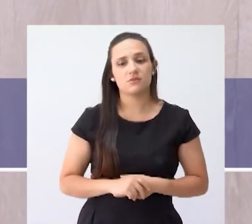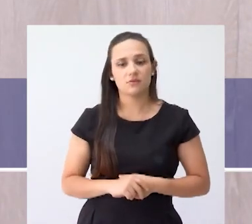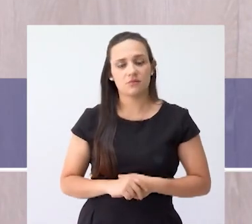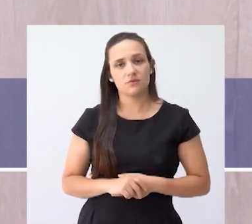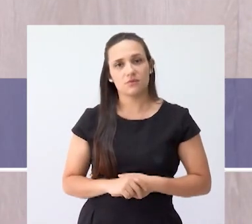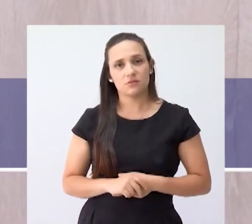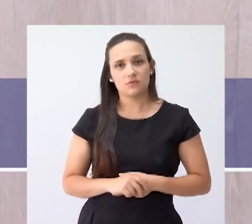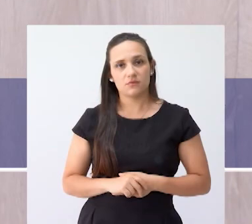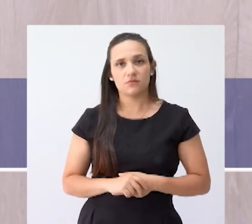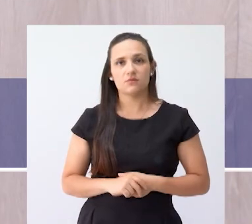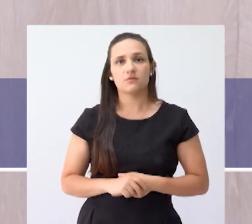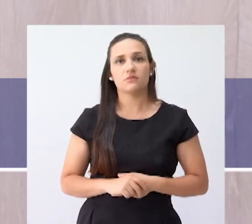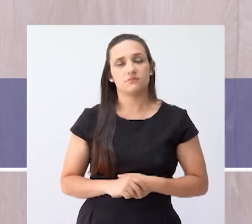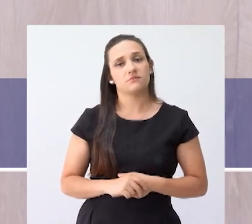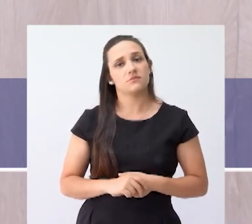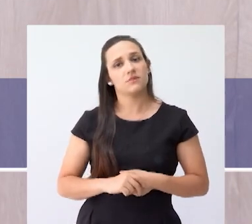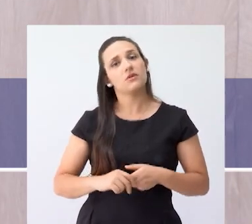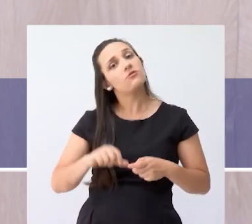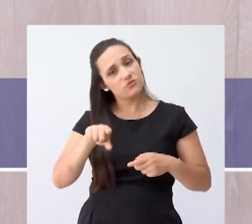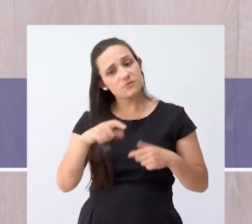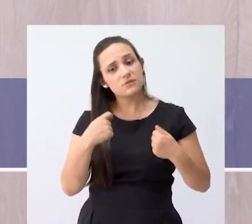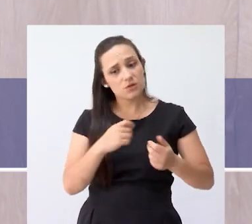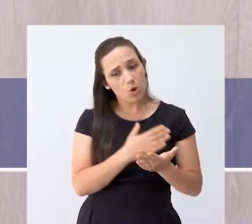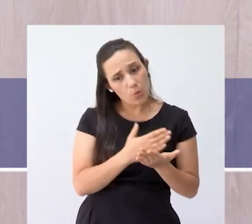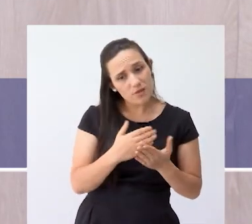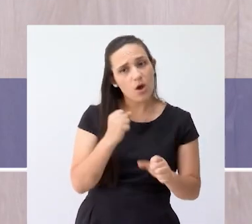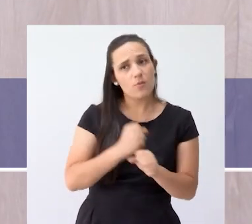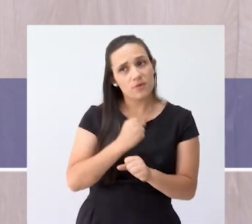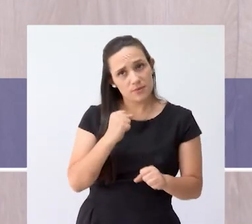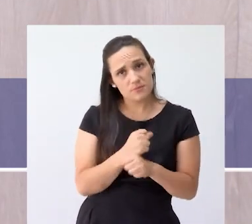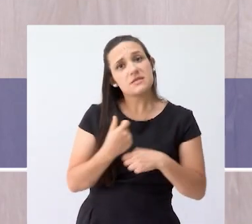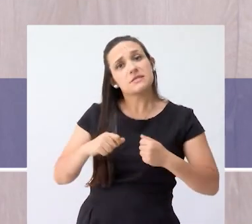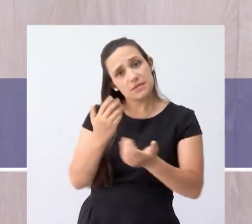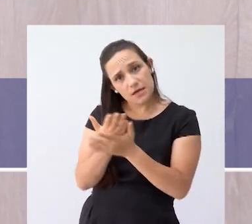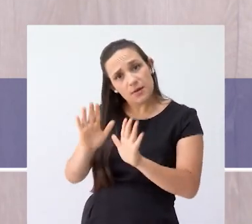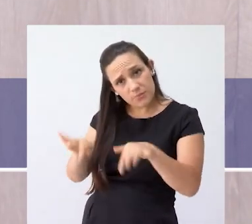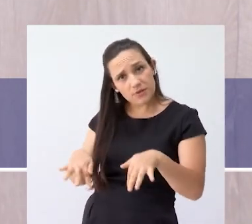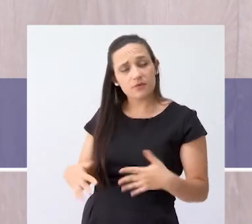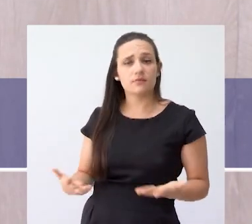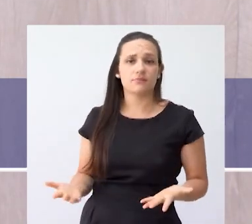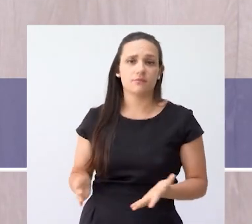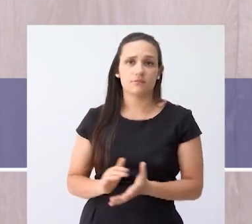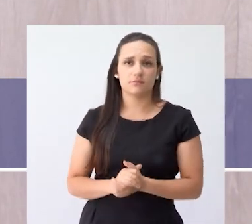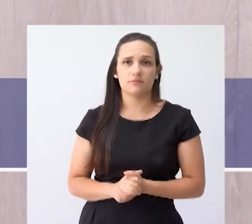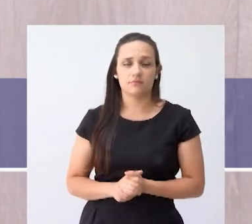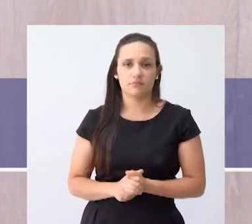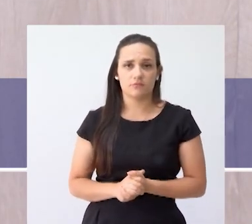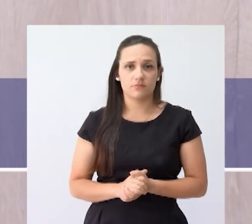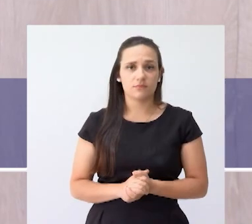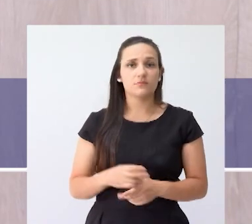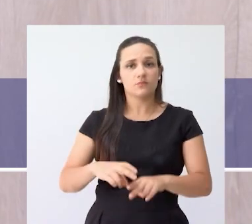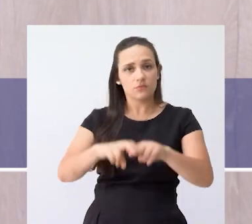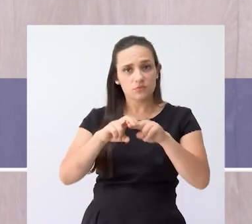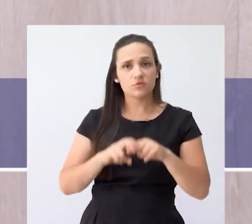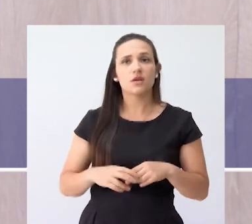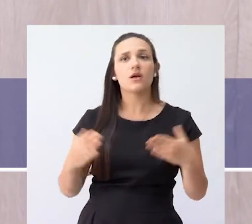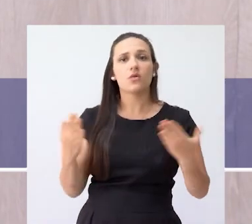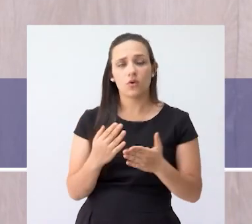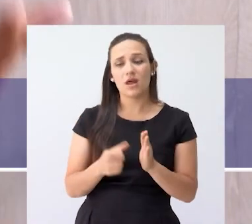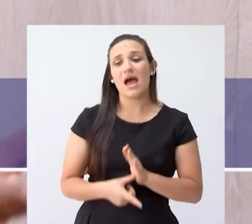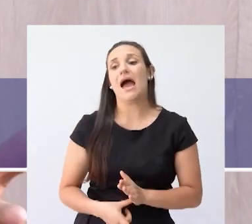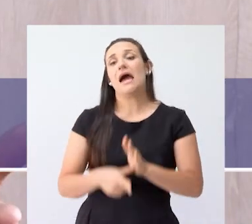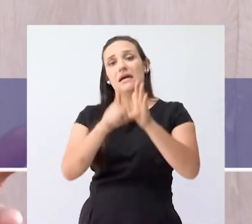ser concluído. Você não pode começar uma obra e não concluir ela. O nosso planejamento é, antes de